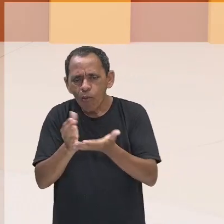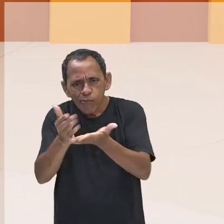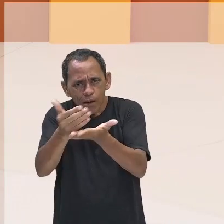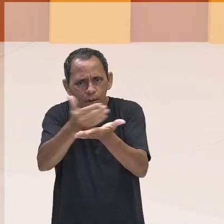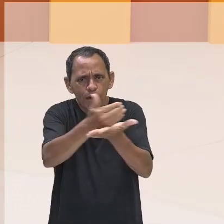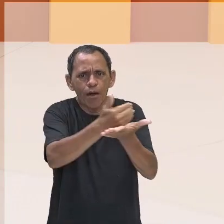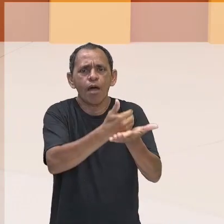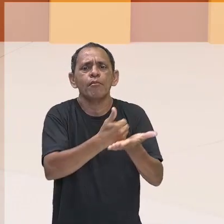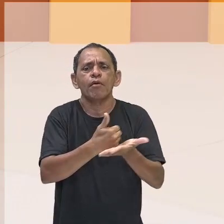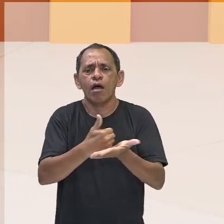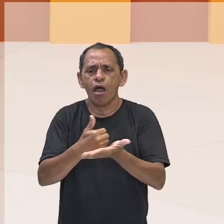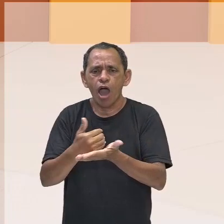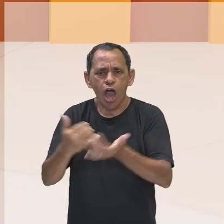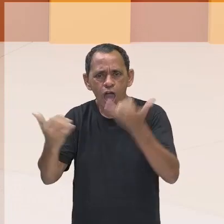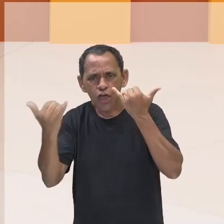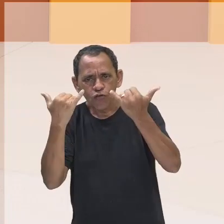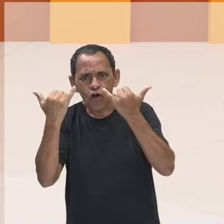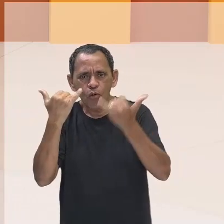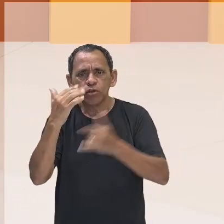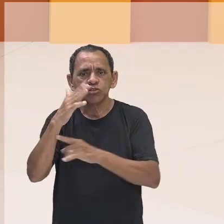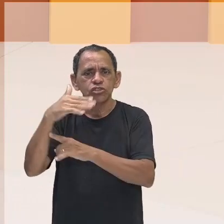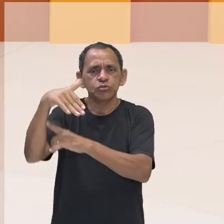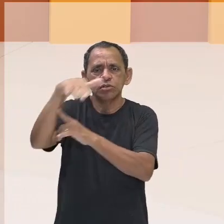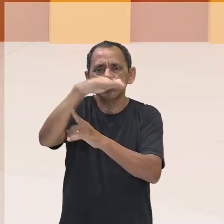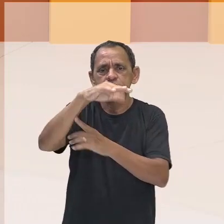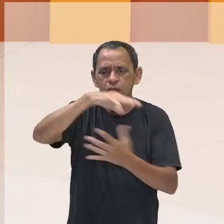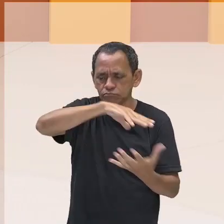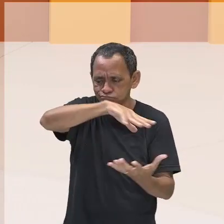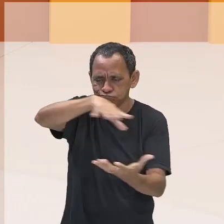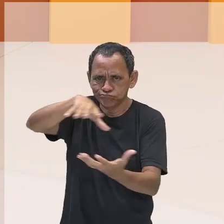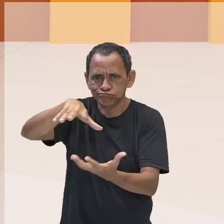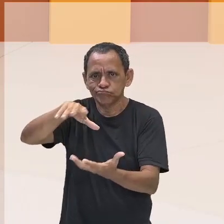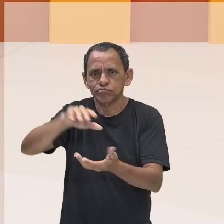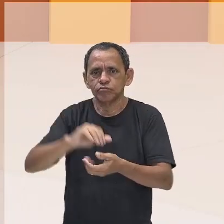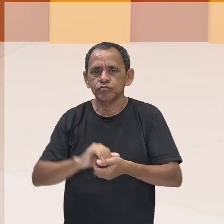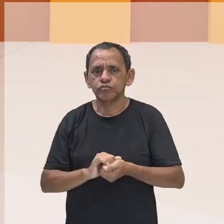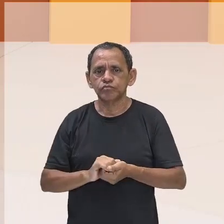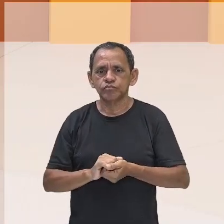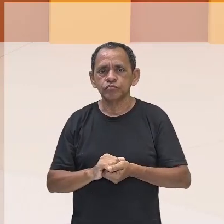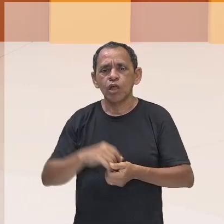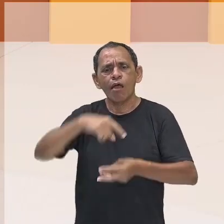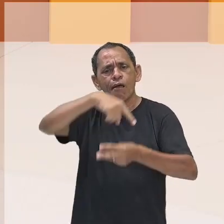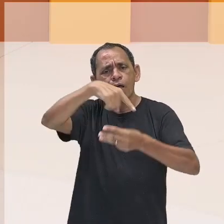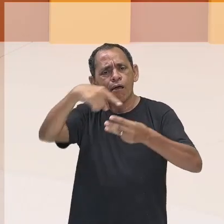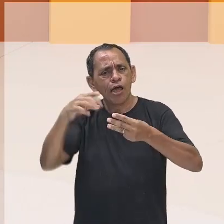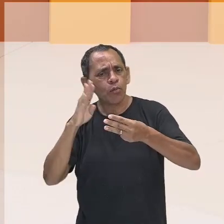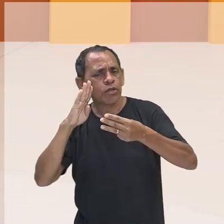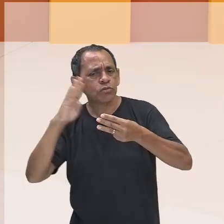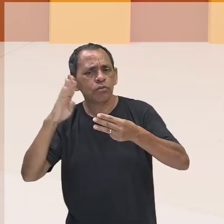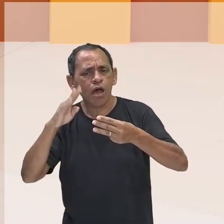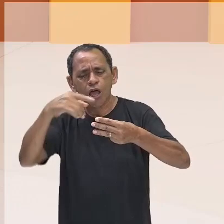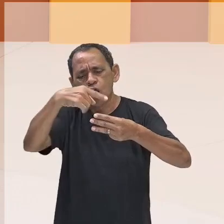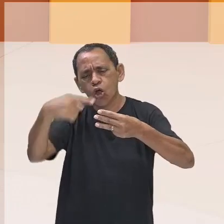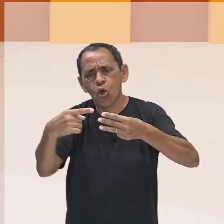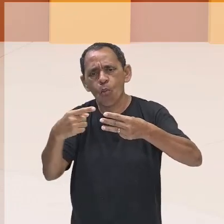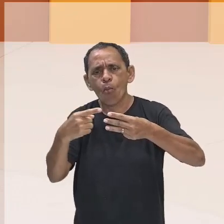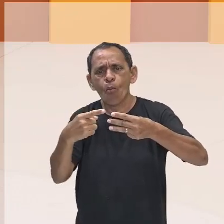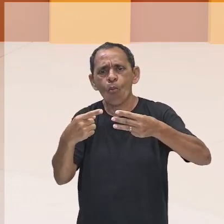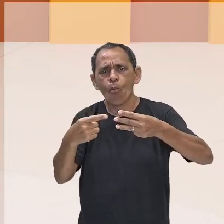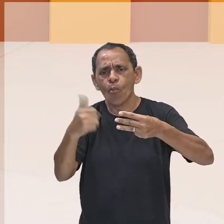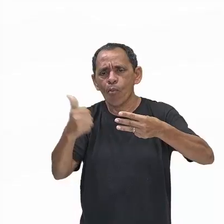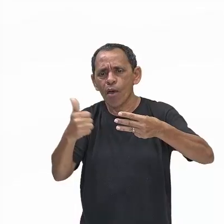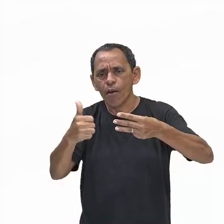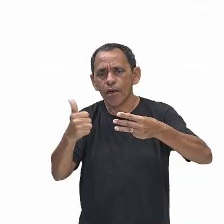espaciais. Então, nós temos algumas delas, vamos ver aqui as 3 principais durante essa aula, né? Começando pelo